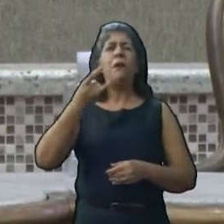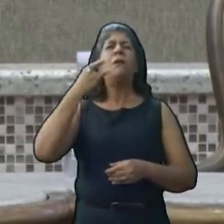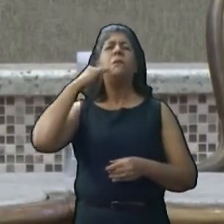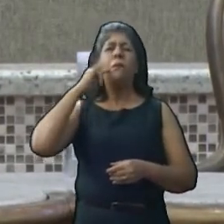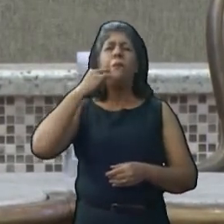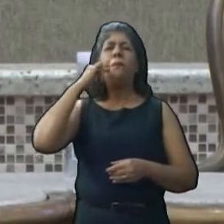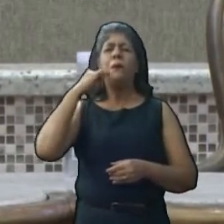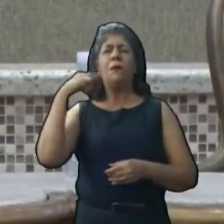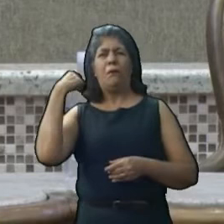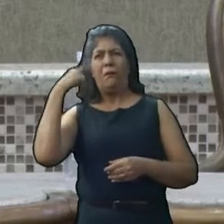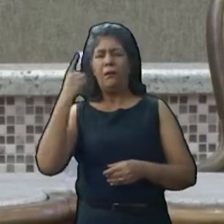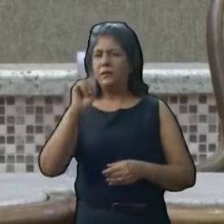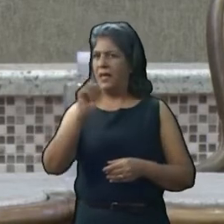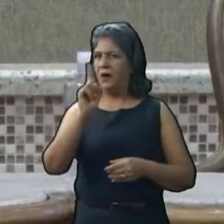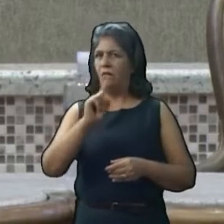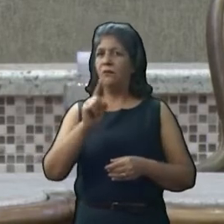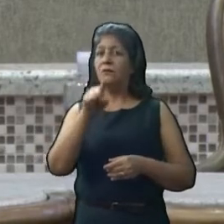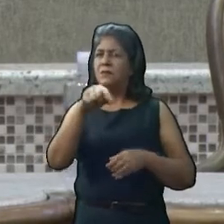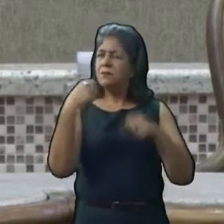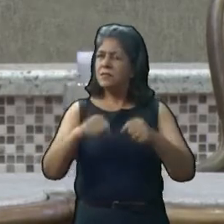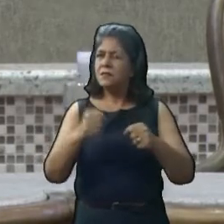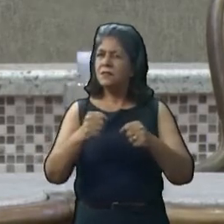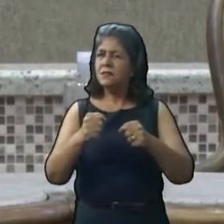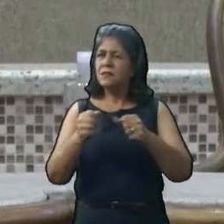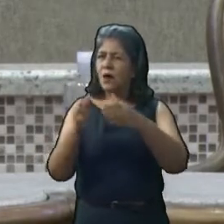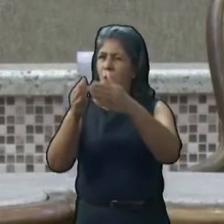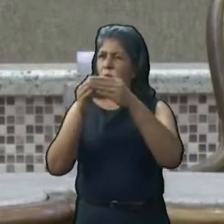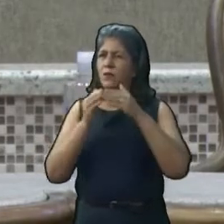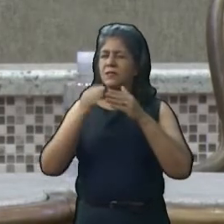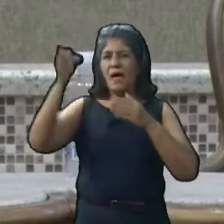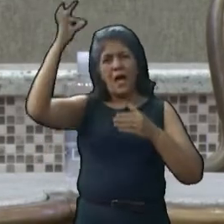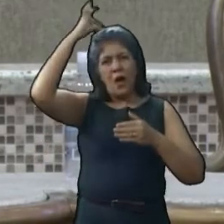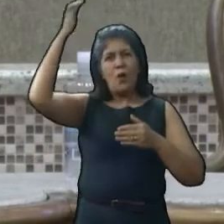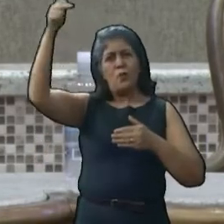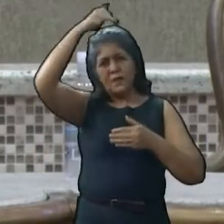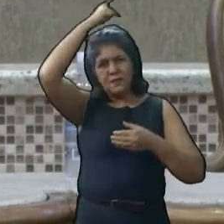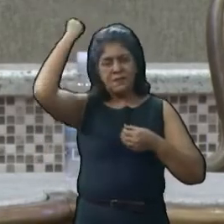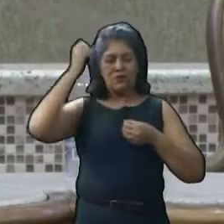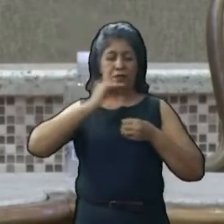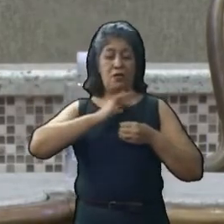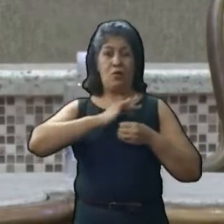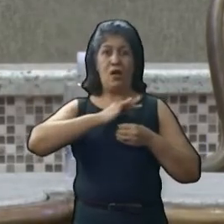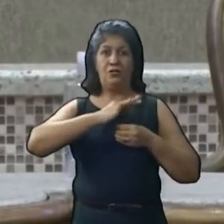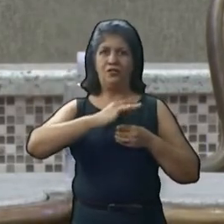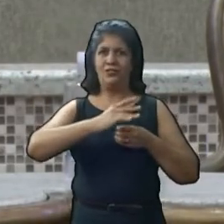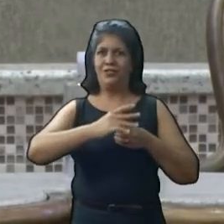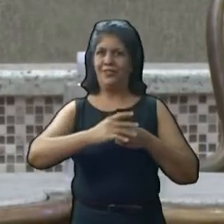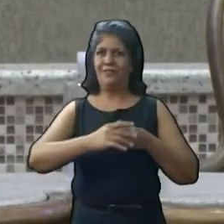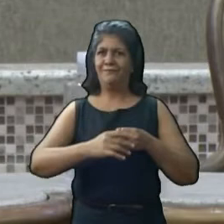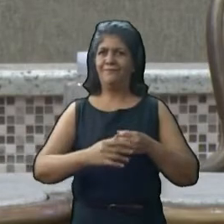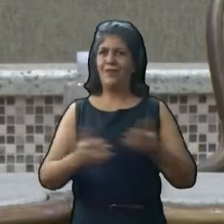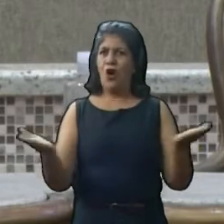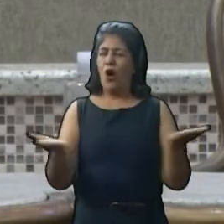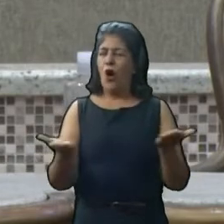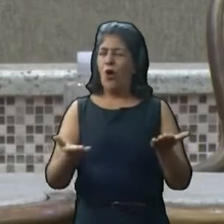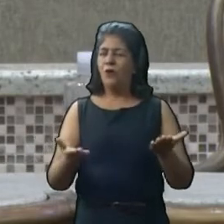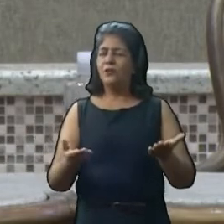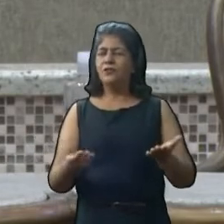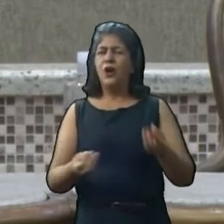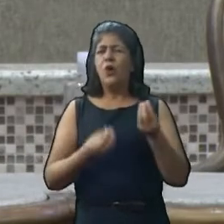enchei-vos do espírito santo o que é que eu posso dar um tema para esta